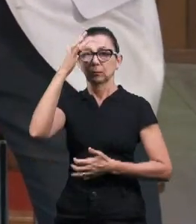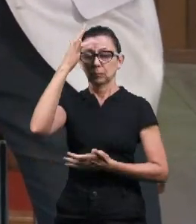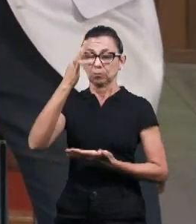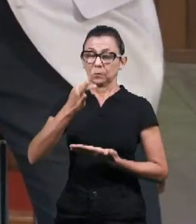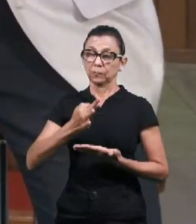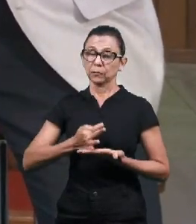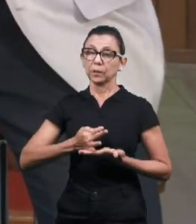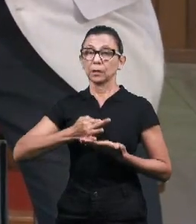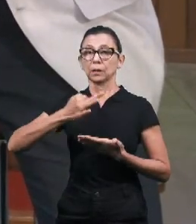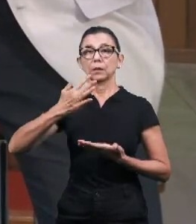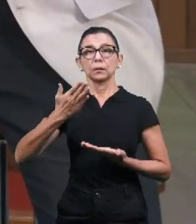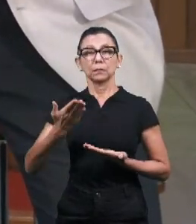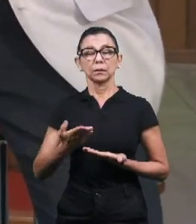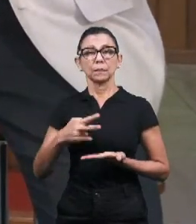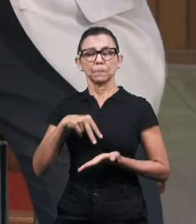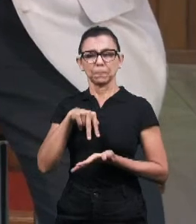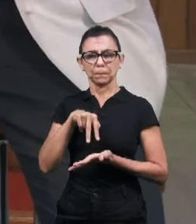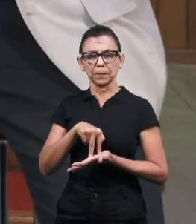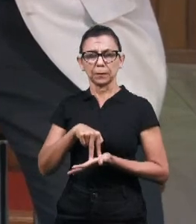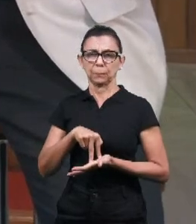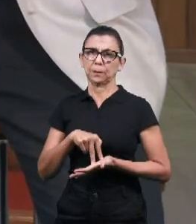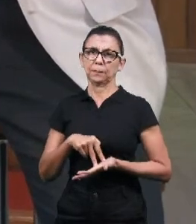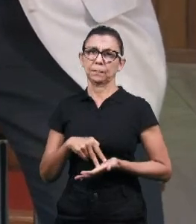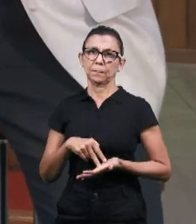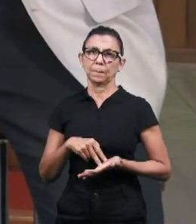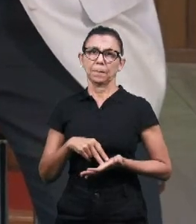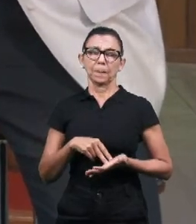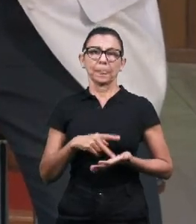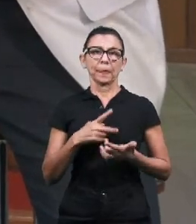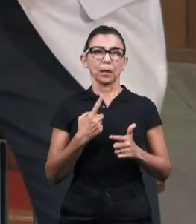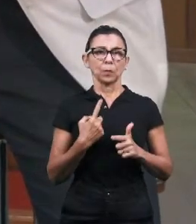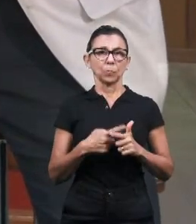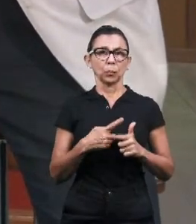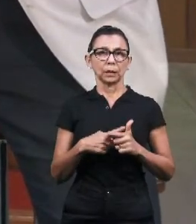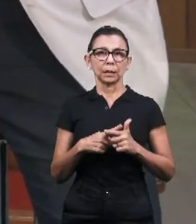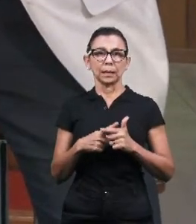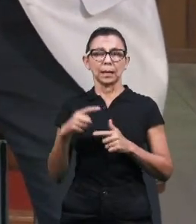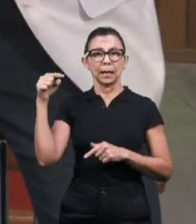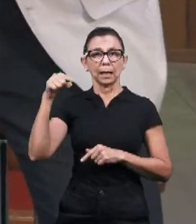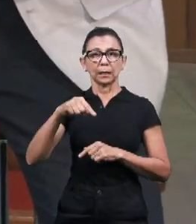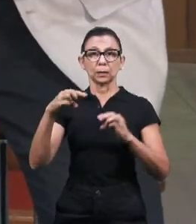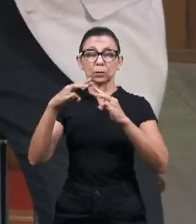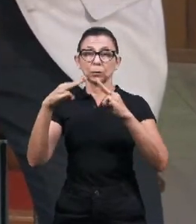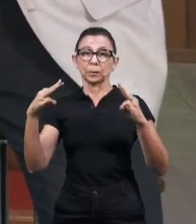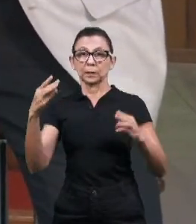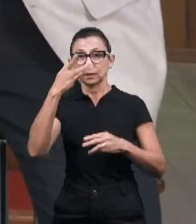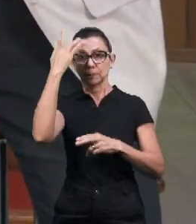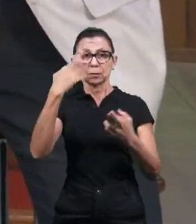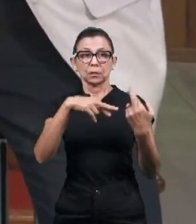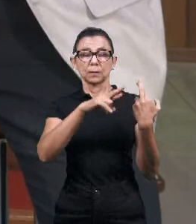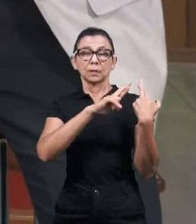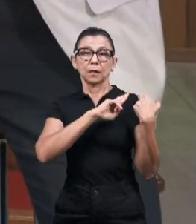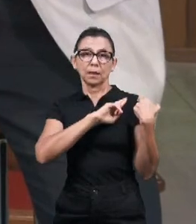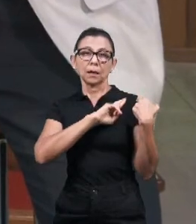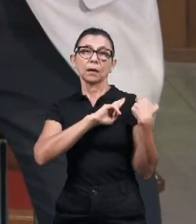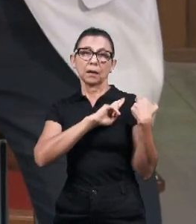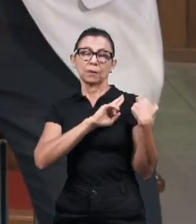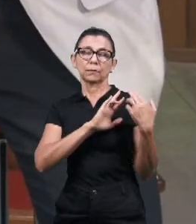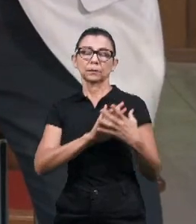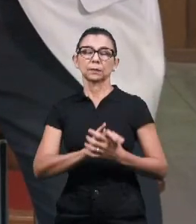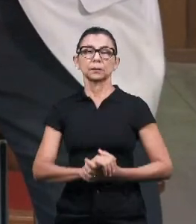edificada, porque realmente quando você sobe para o Manaim é uma responsabilidade, a pessoa fica um pouco mais visada e tudo isso. Então tem